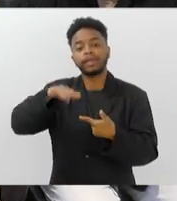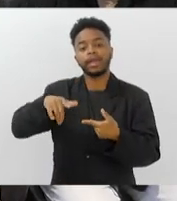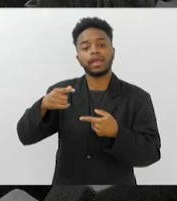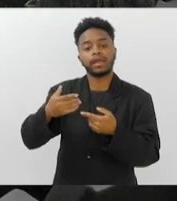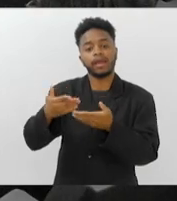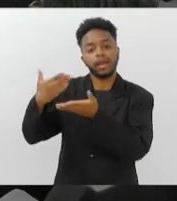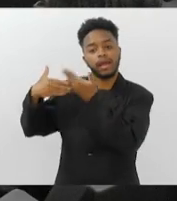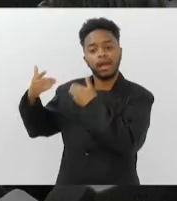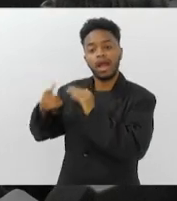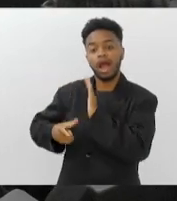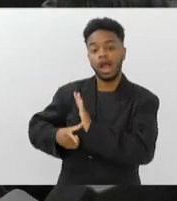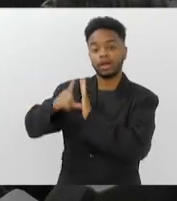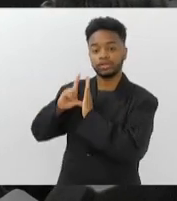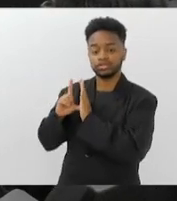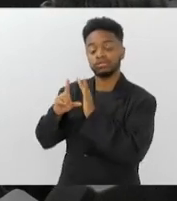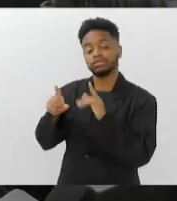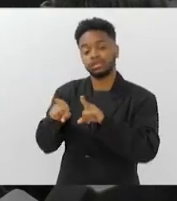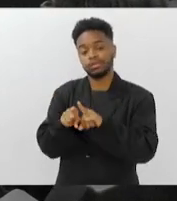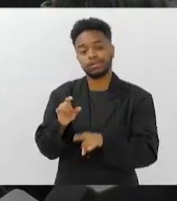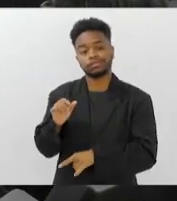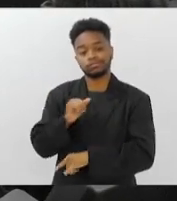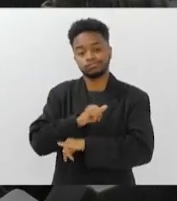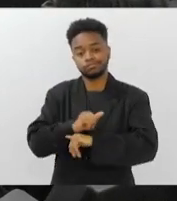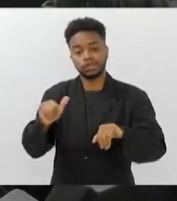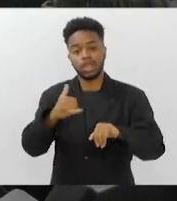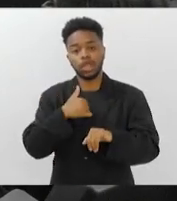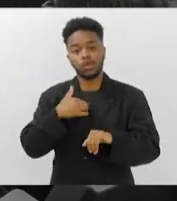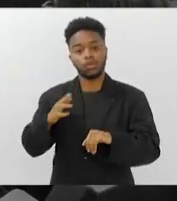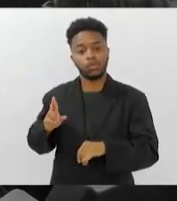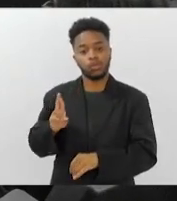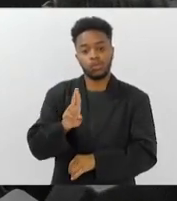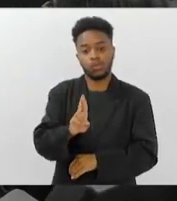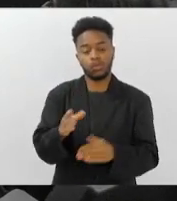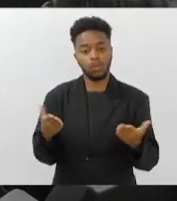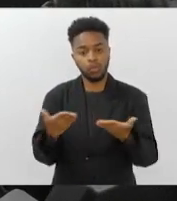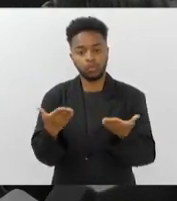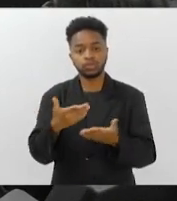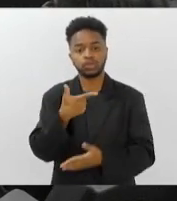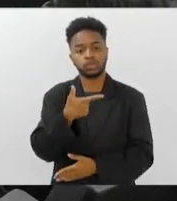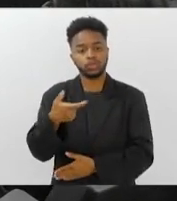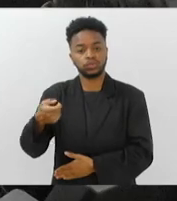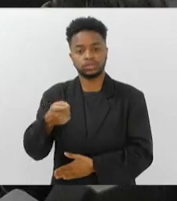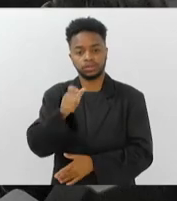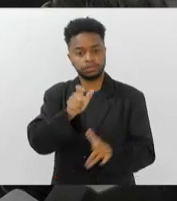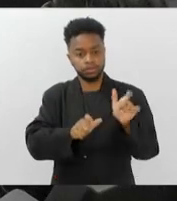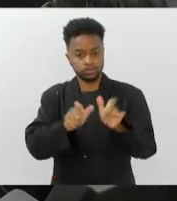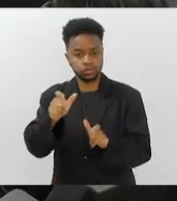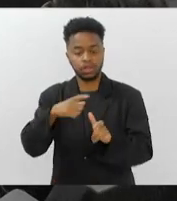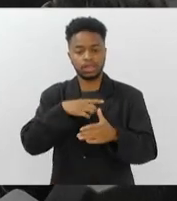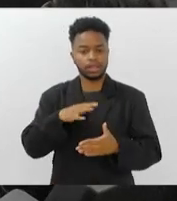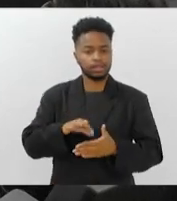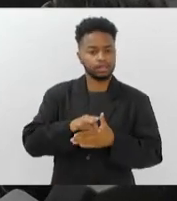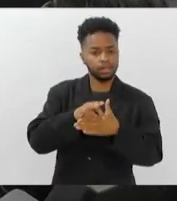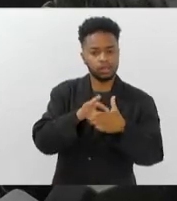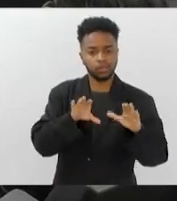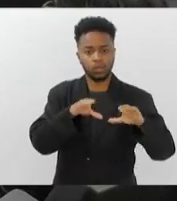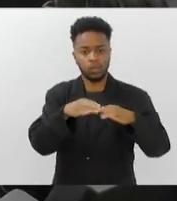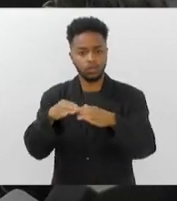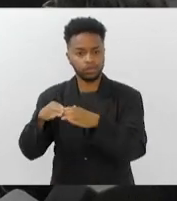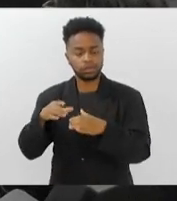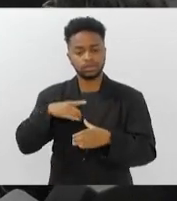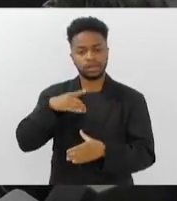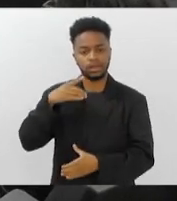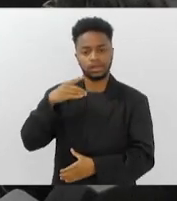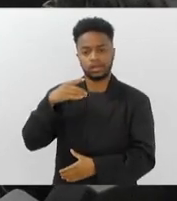uma média de 200 ativistas né então são pesquisadores são ativistas são lideranças comunitárias são